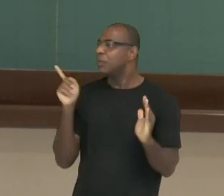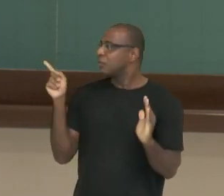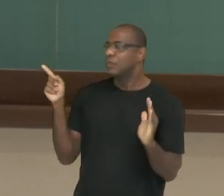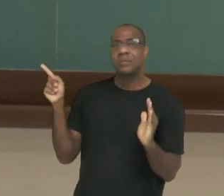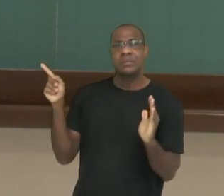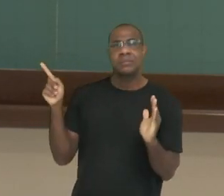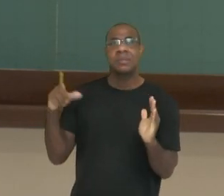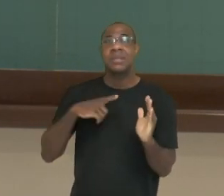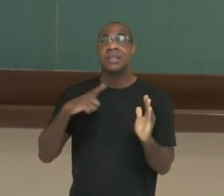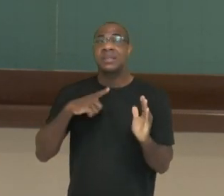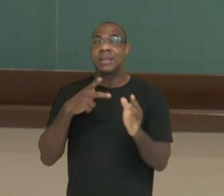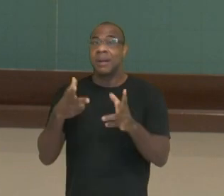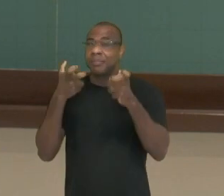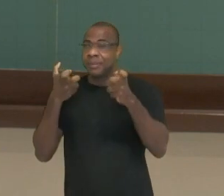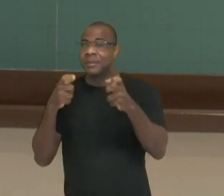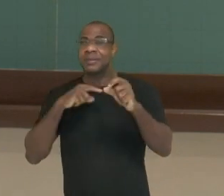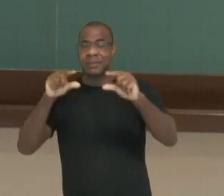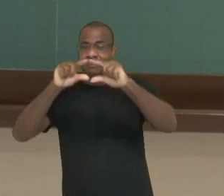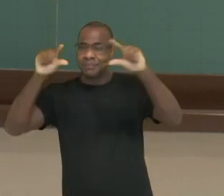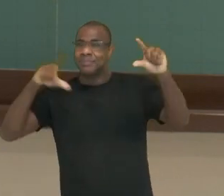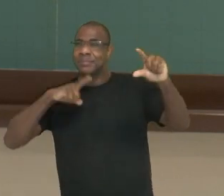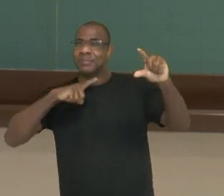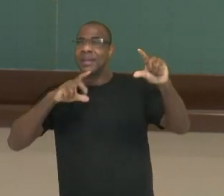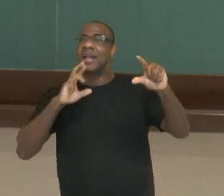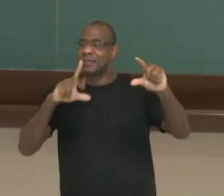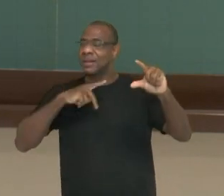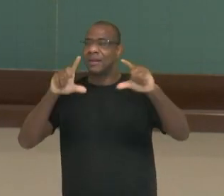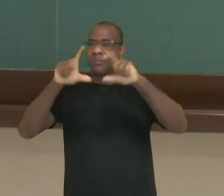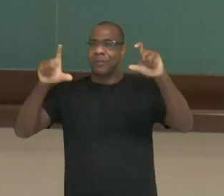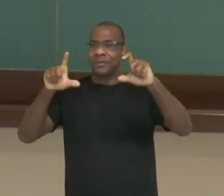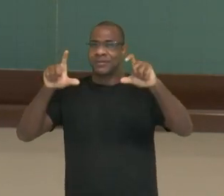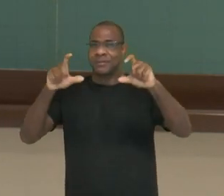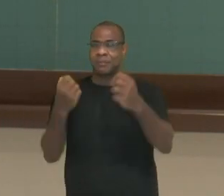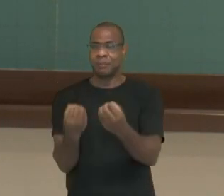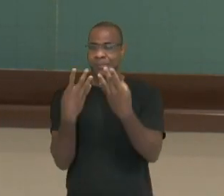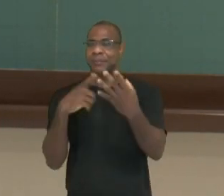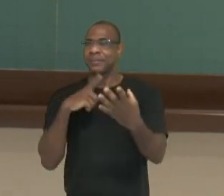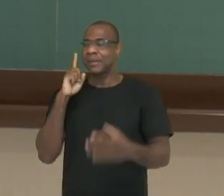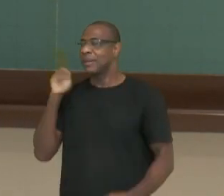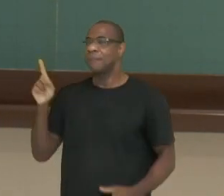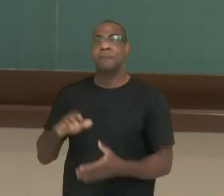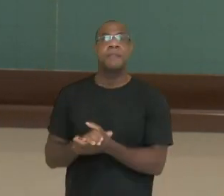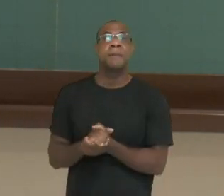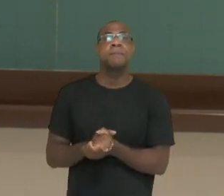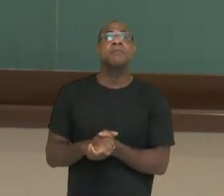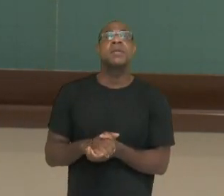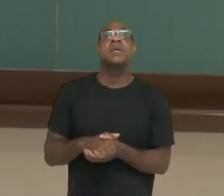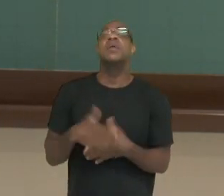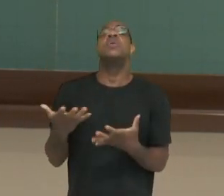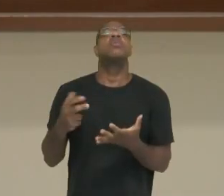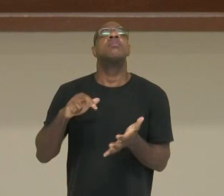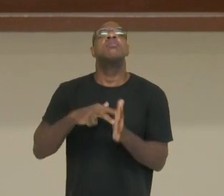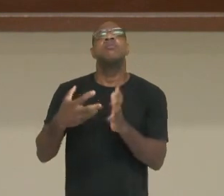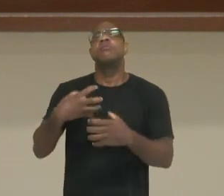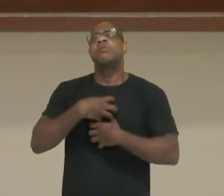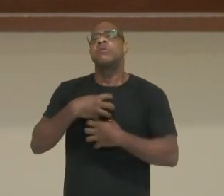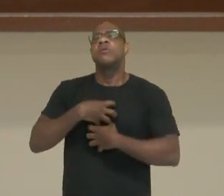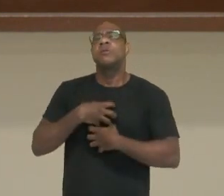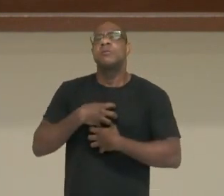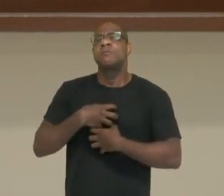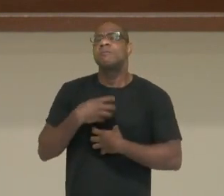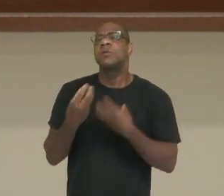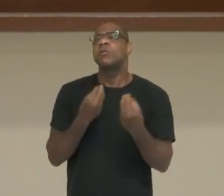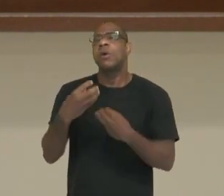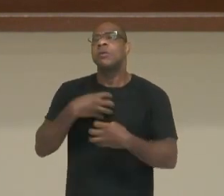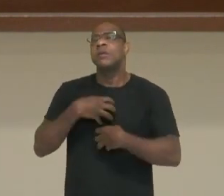Está destacado ali, ó, o spoiler da resposta. E qual o efeito de sentido produzido por esse recurso? Faz